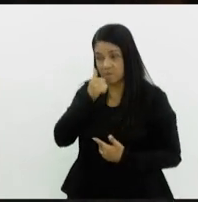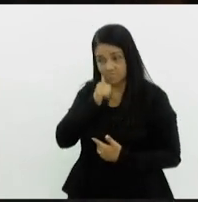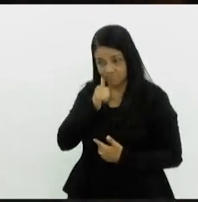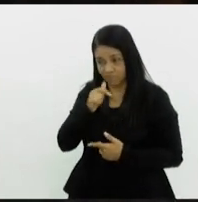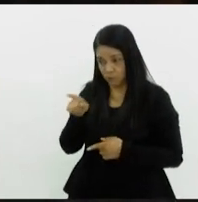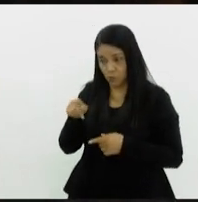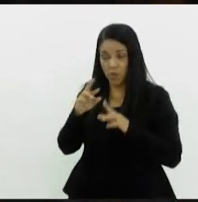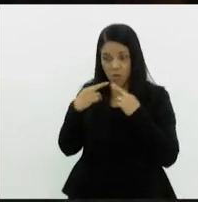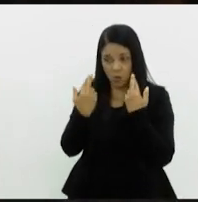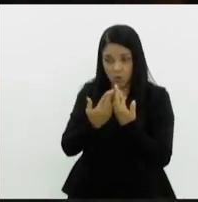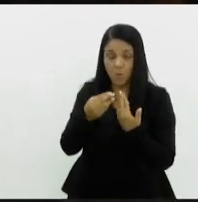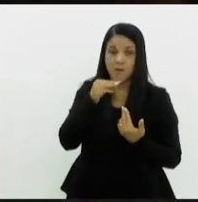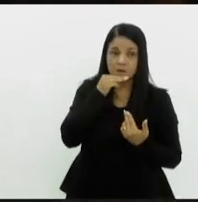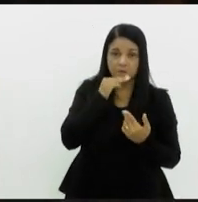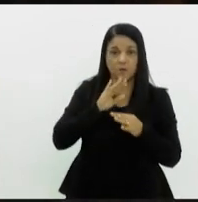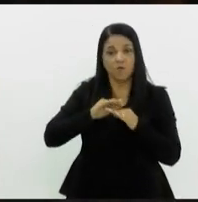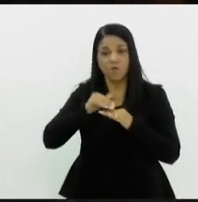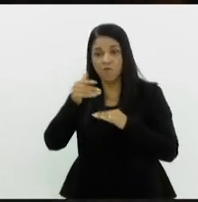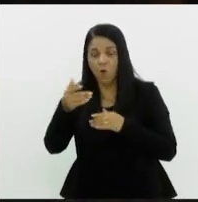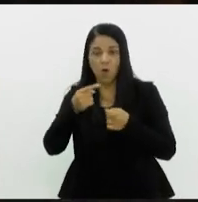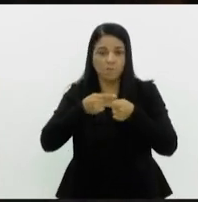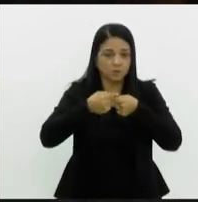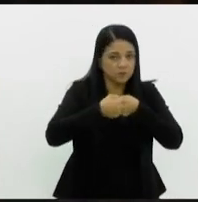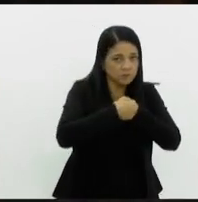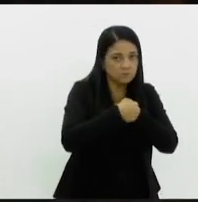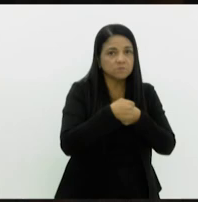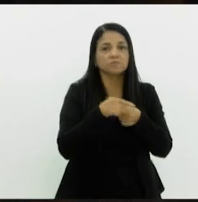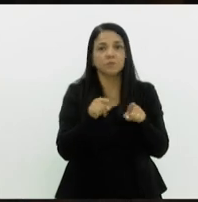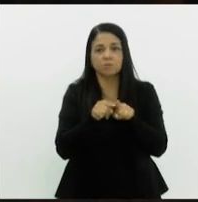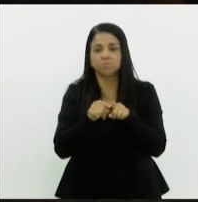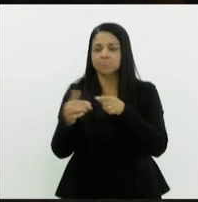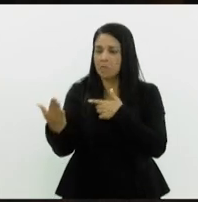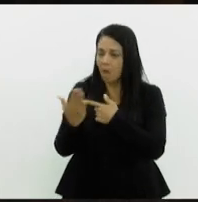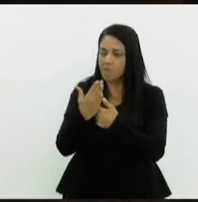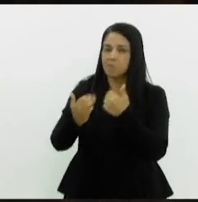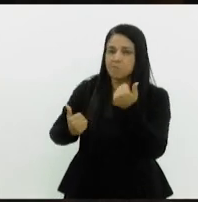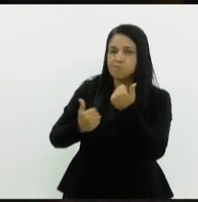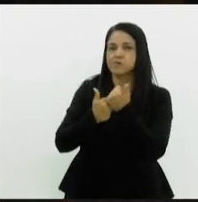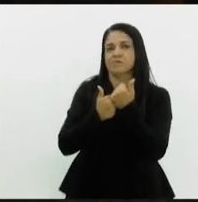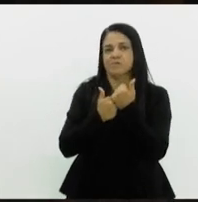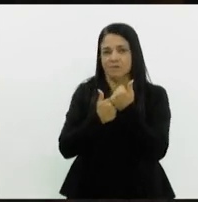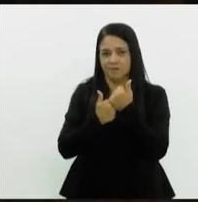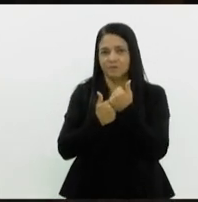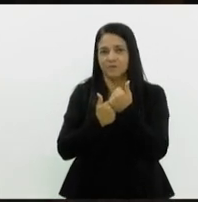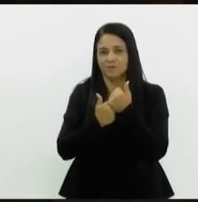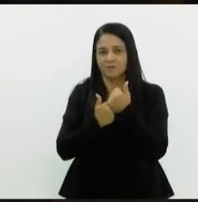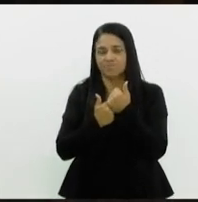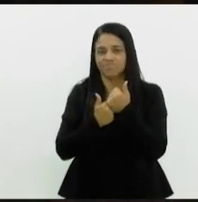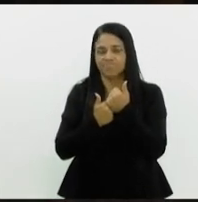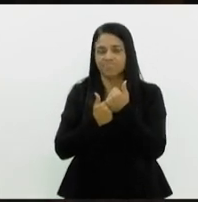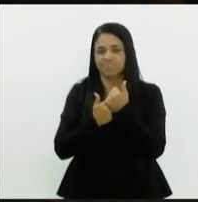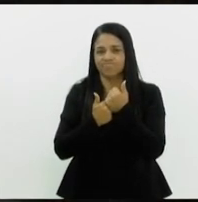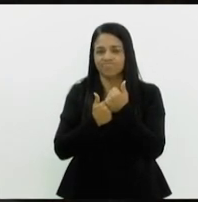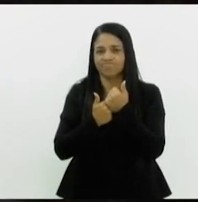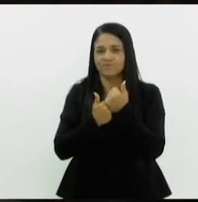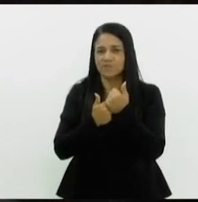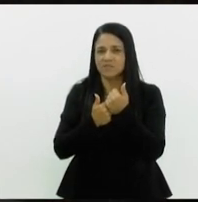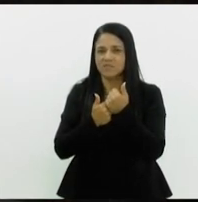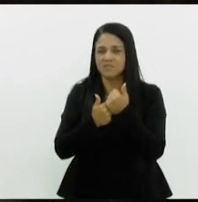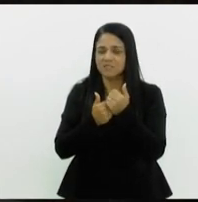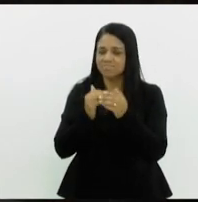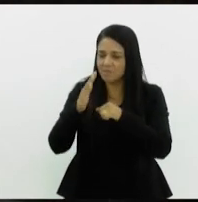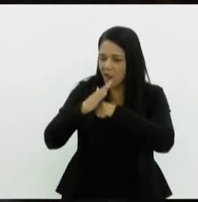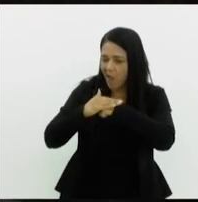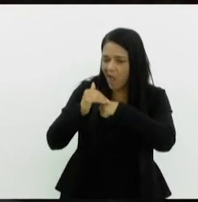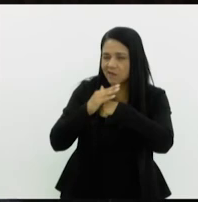reunião, não só em Mangaratiba, mas em outros municípios, e sempre esteve ao meu lado. Então, esse gesto de carinho que